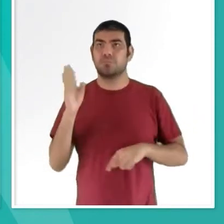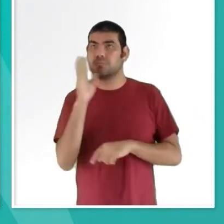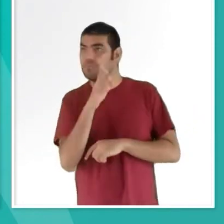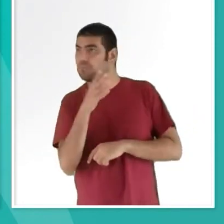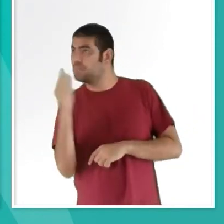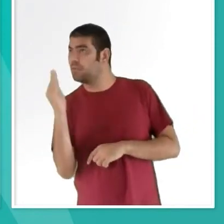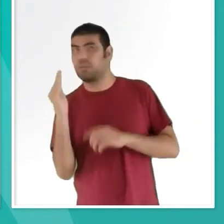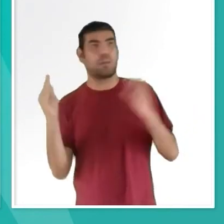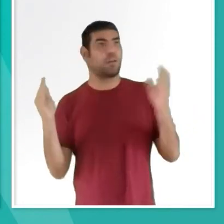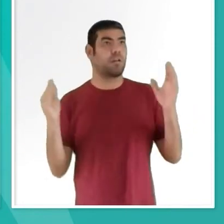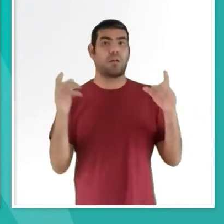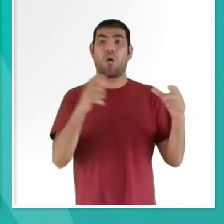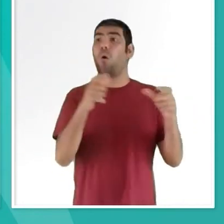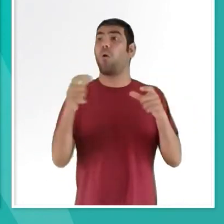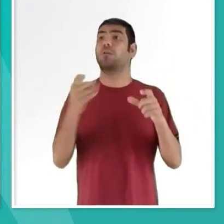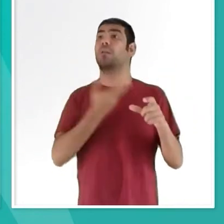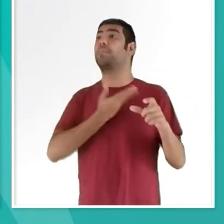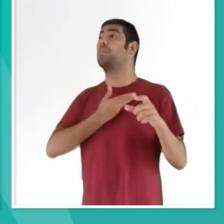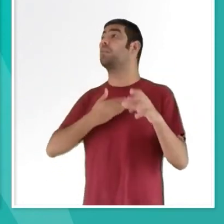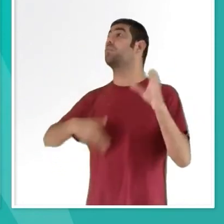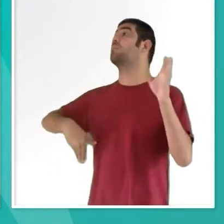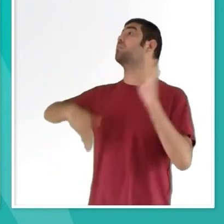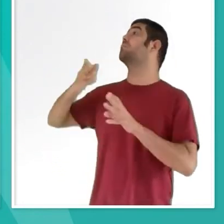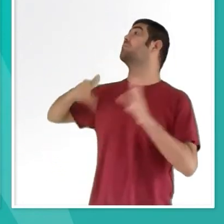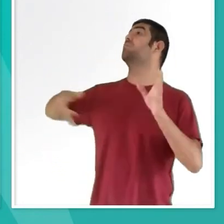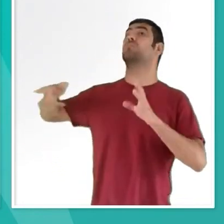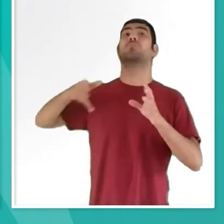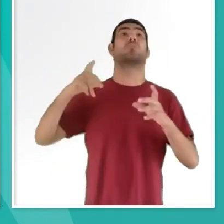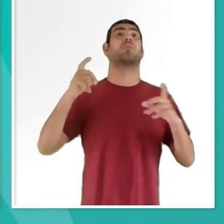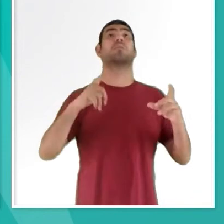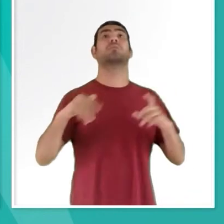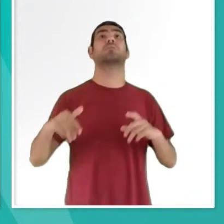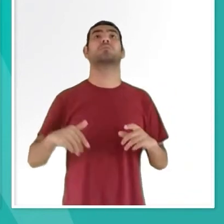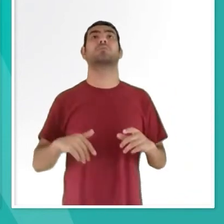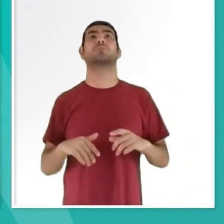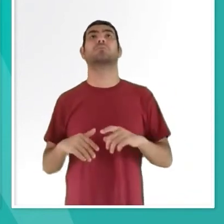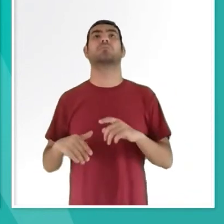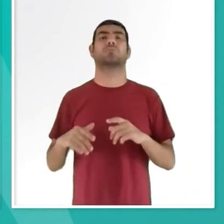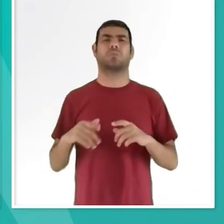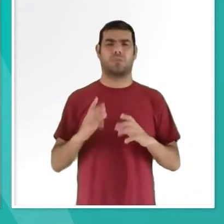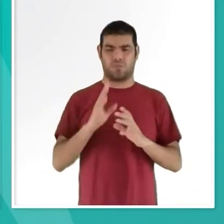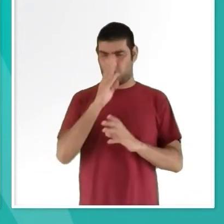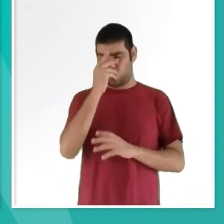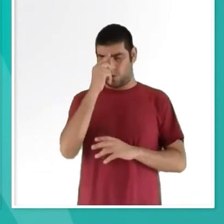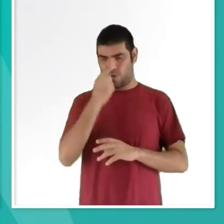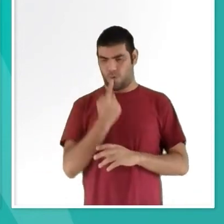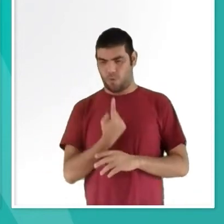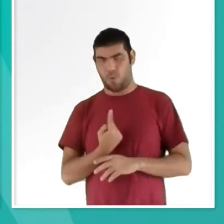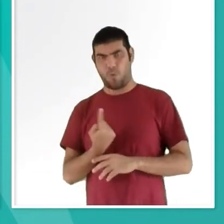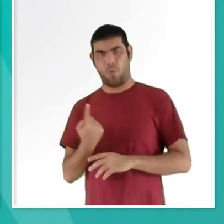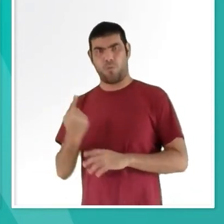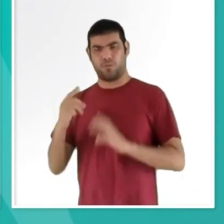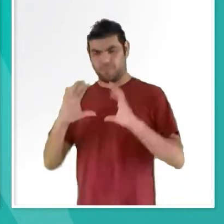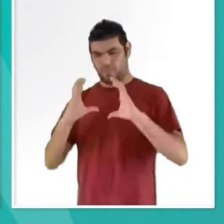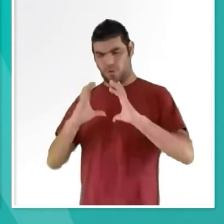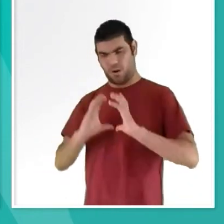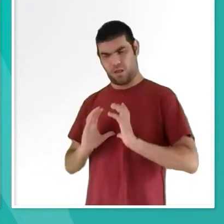estão os colegas da equipe, onde é que estão os adversários. Então, conduzir também é uma habilidade muito